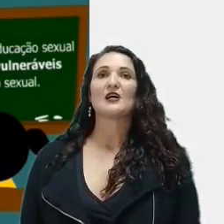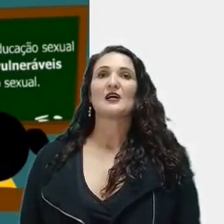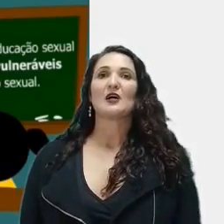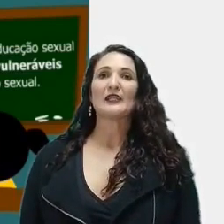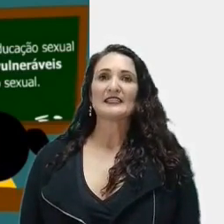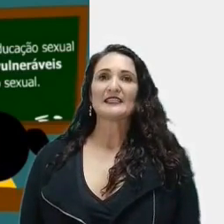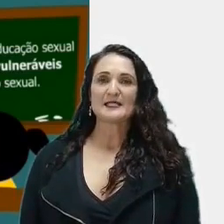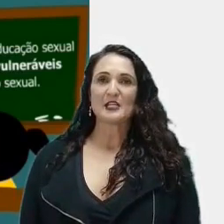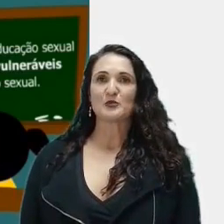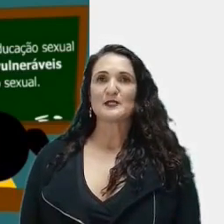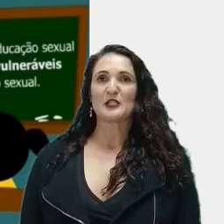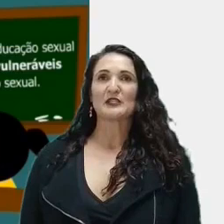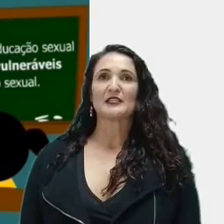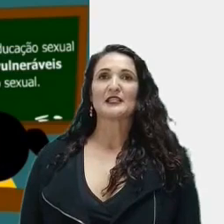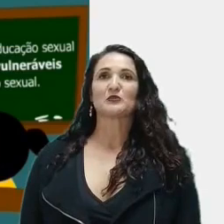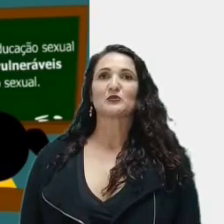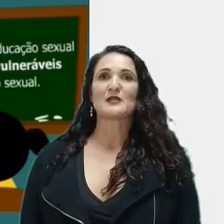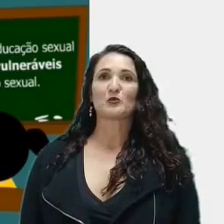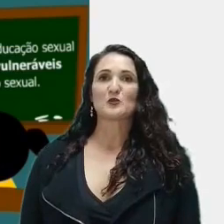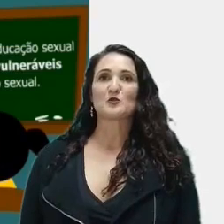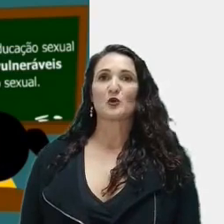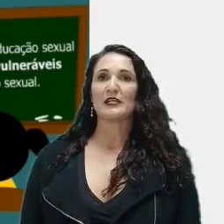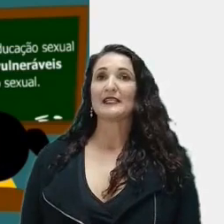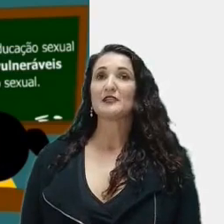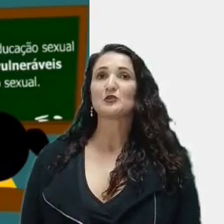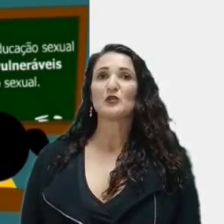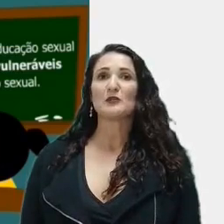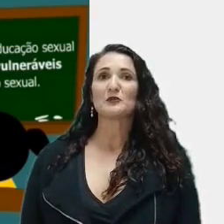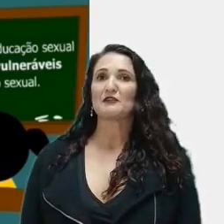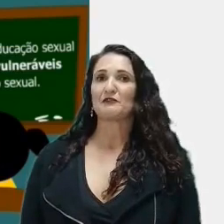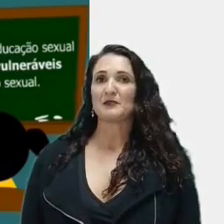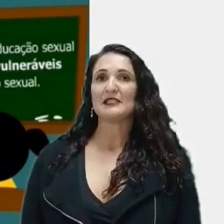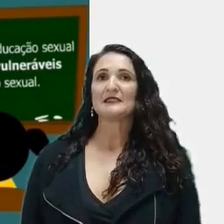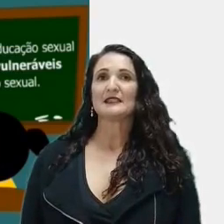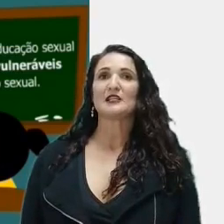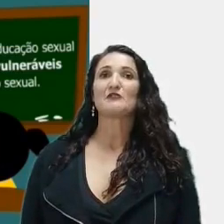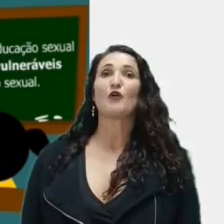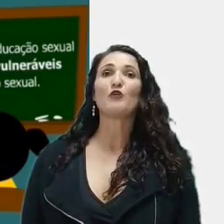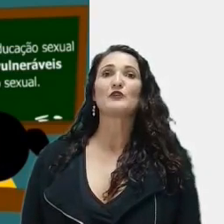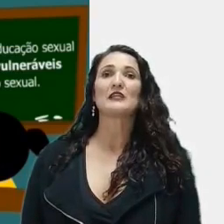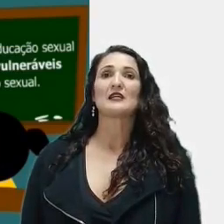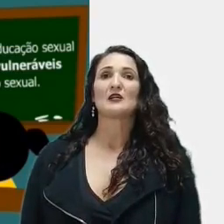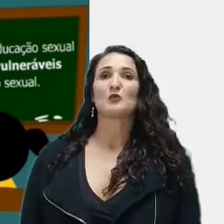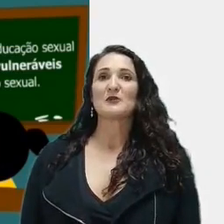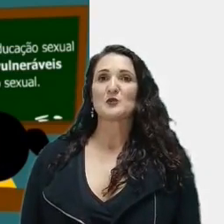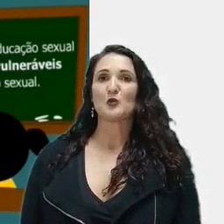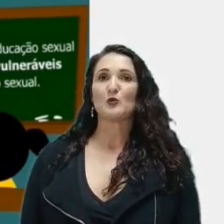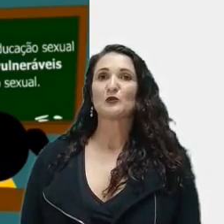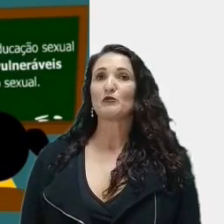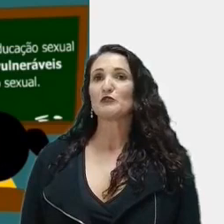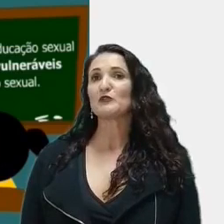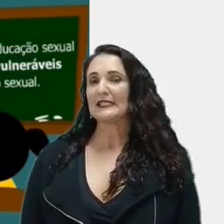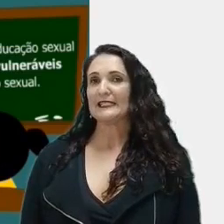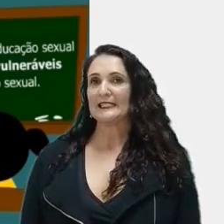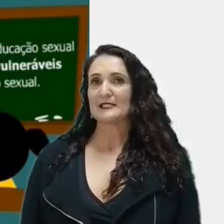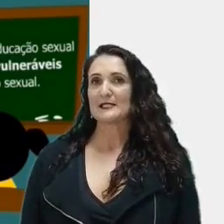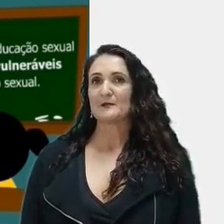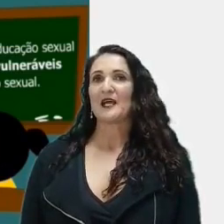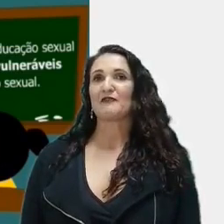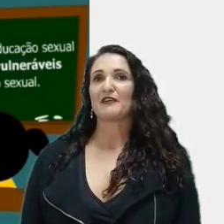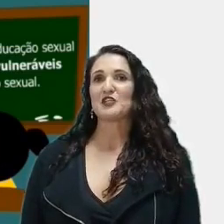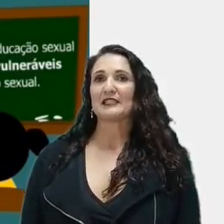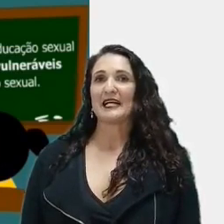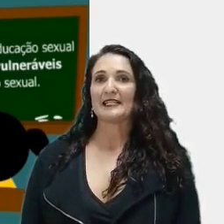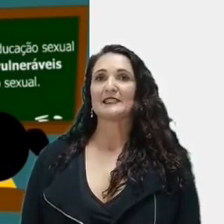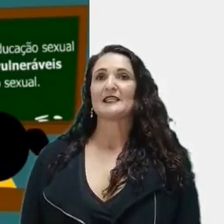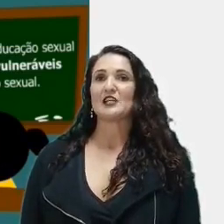Tá? 87% então dos abusos ocorrem dentro do âmbito da família, tá? Que envolve uma pessoa do convívio da criança.